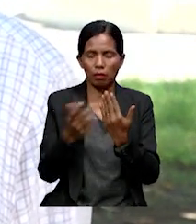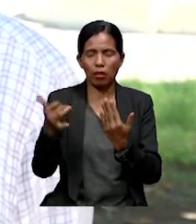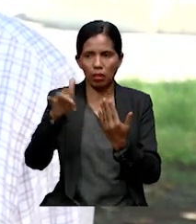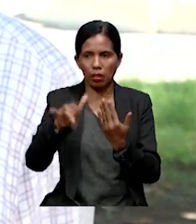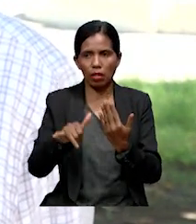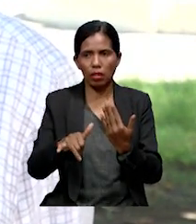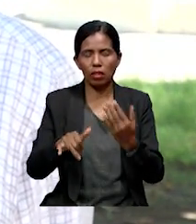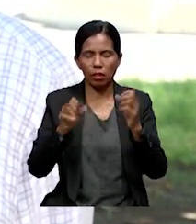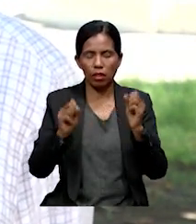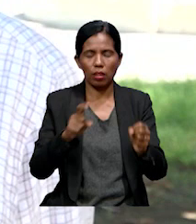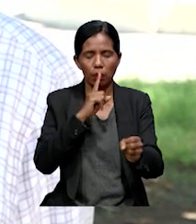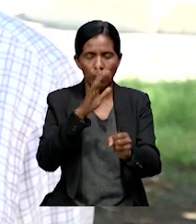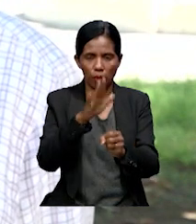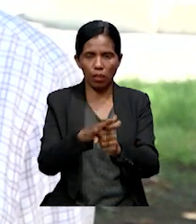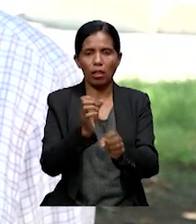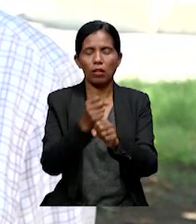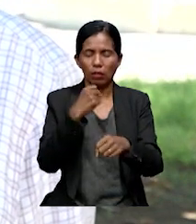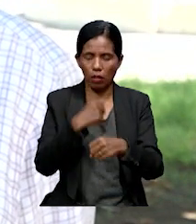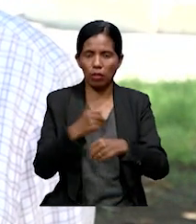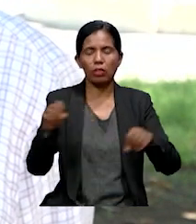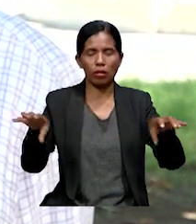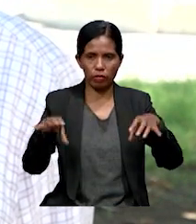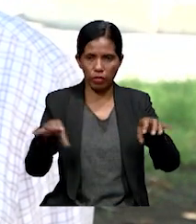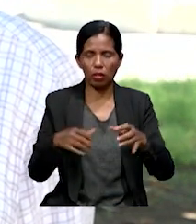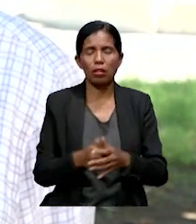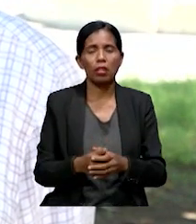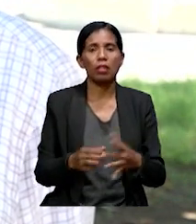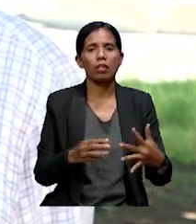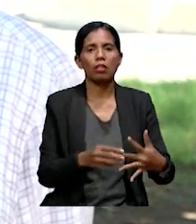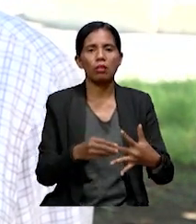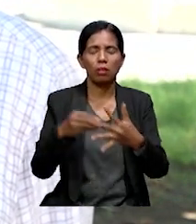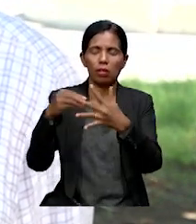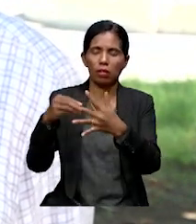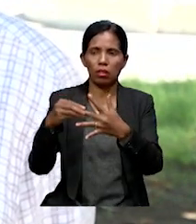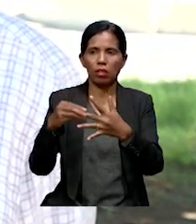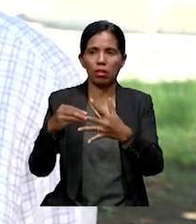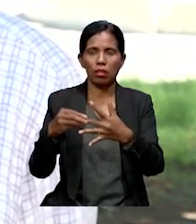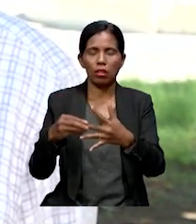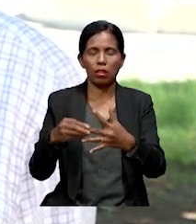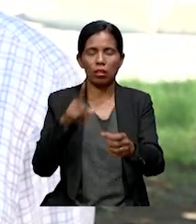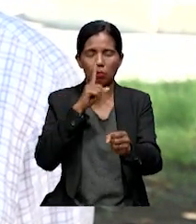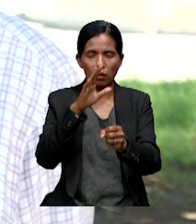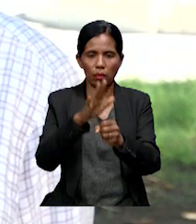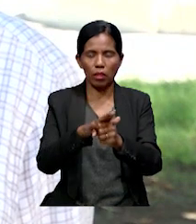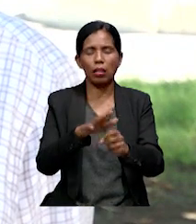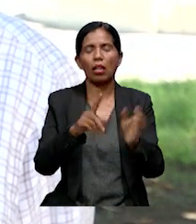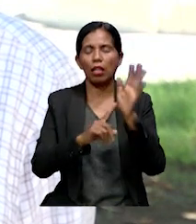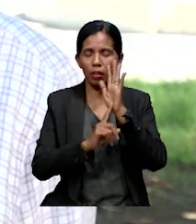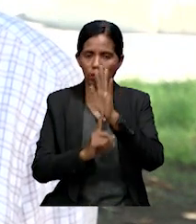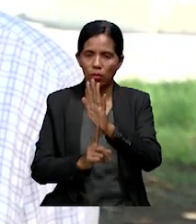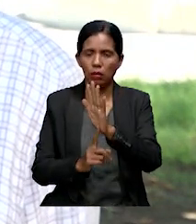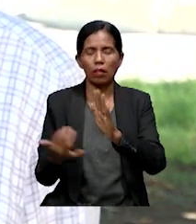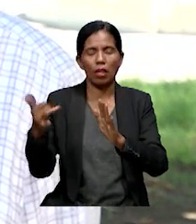sira comprometido hatu halau liu-liu sira halo compromisso ba sirnya eleitorai sira durante campanha